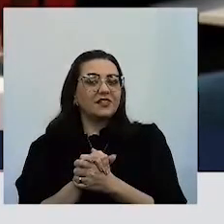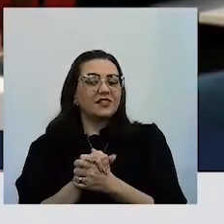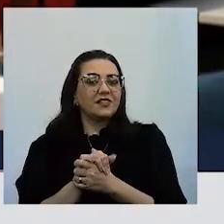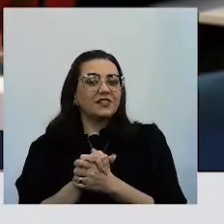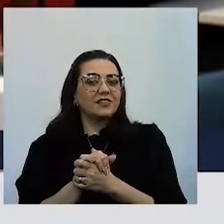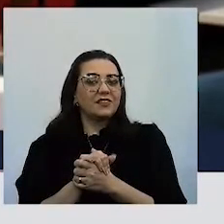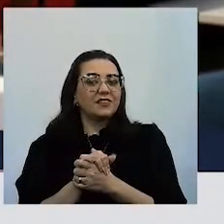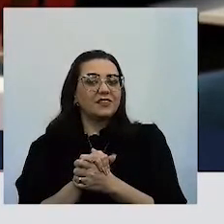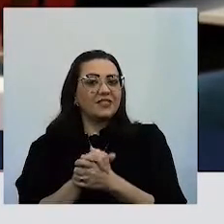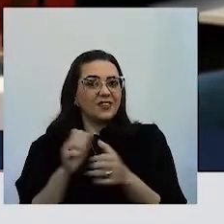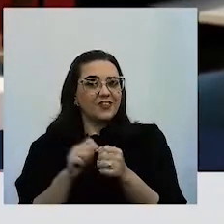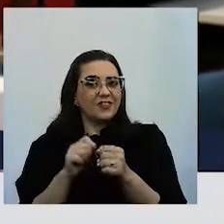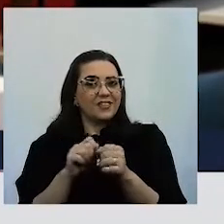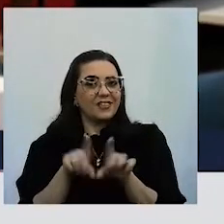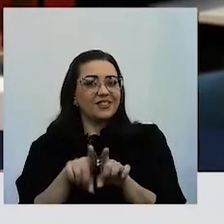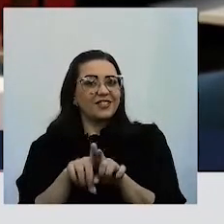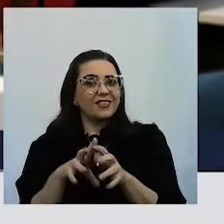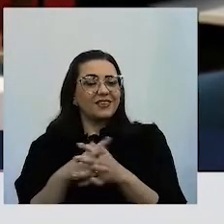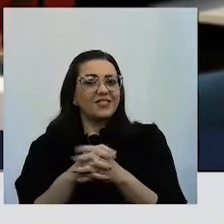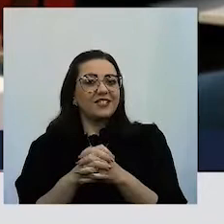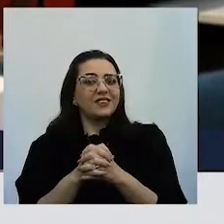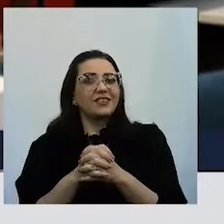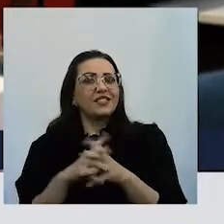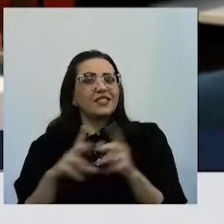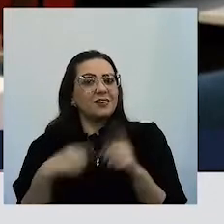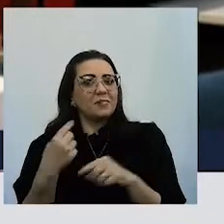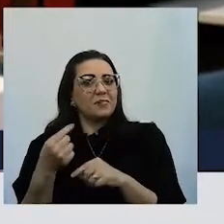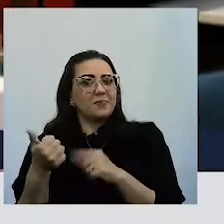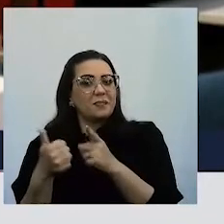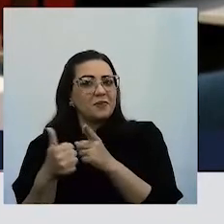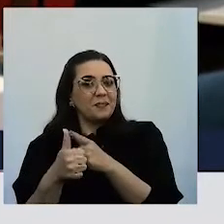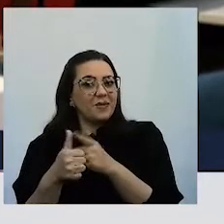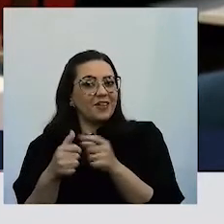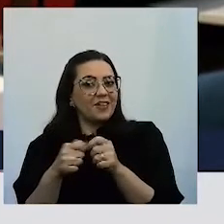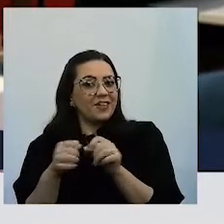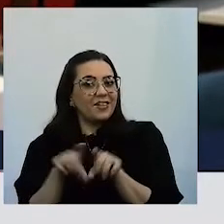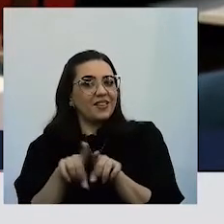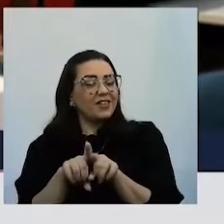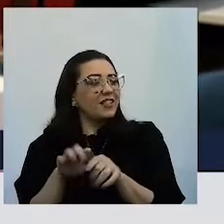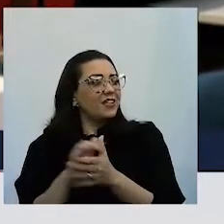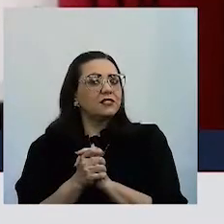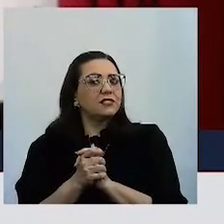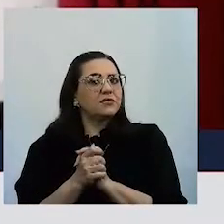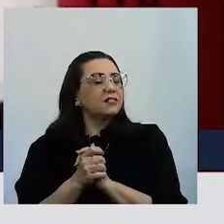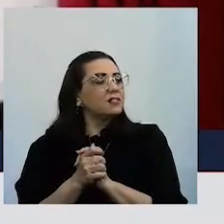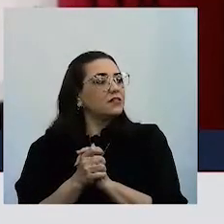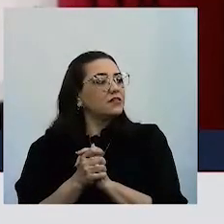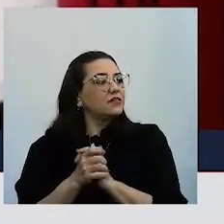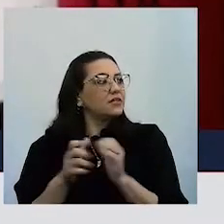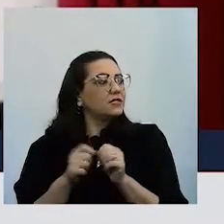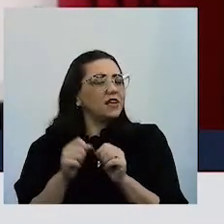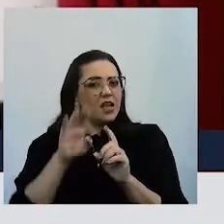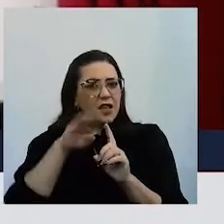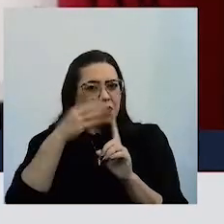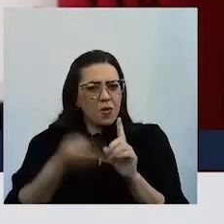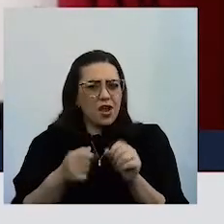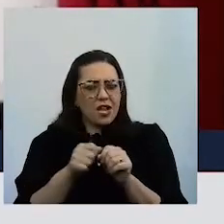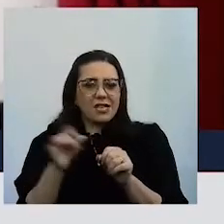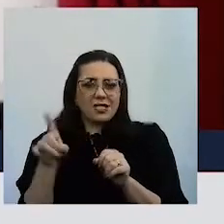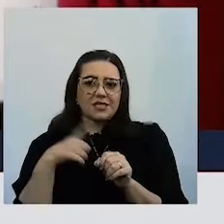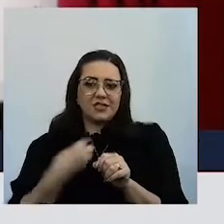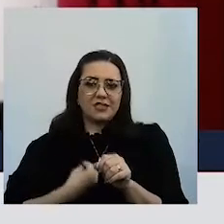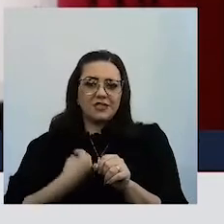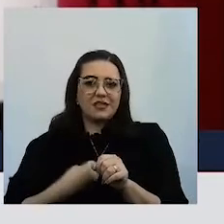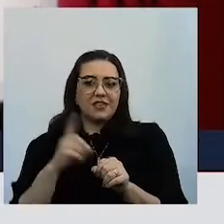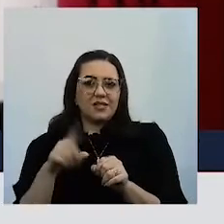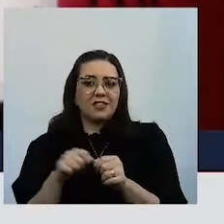que recentemente foi bronze no Campeonato Pan-Americano Júnior, realizado na Colômbia. Prestar homenagem a essa atleta que, com